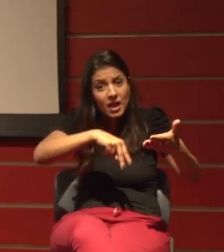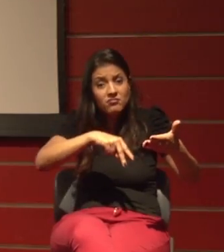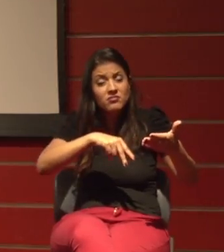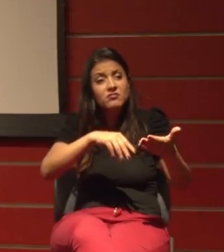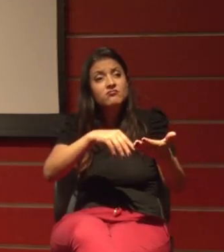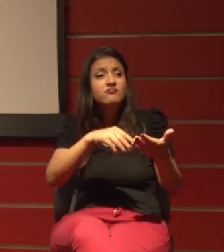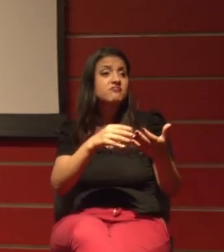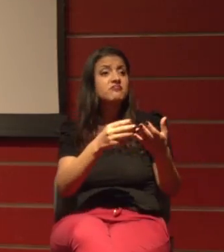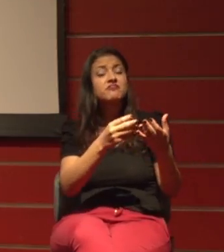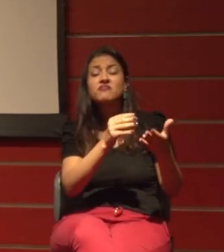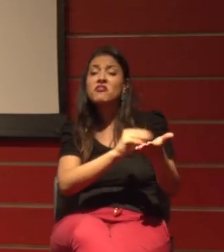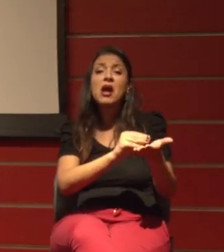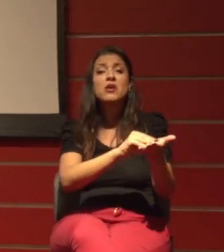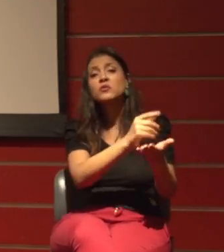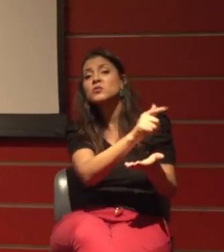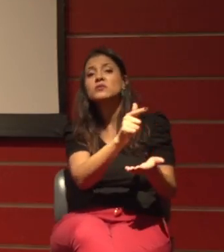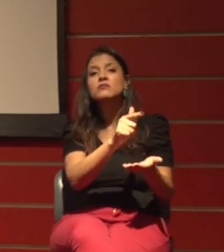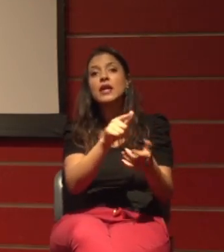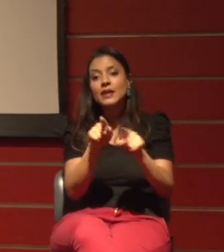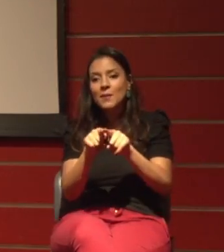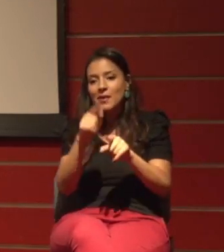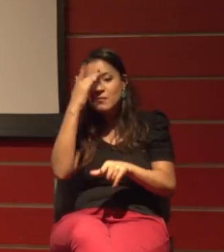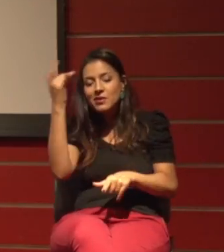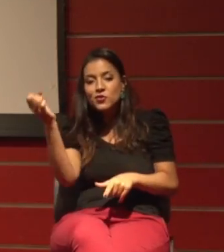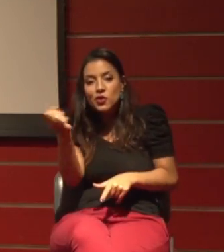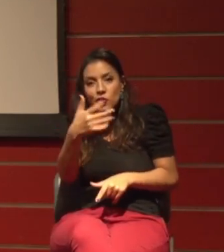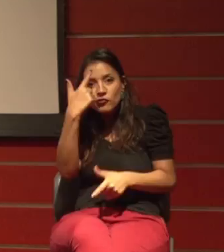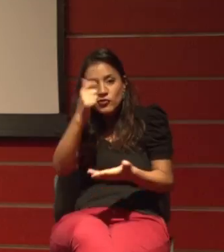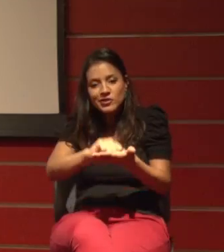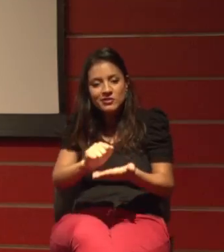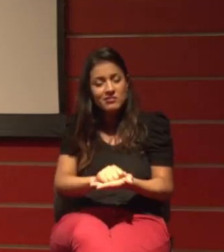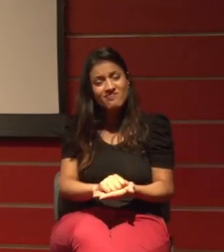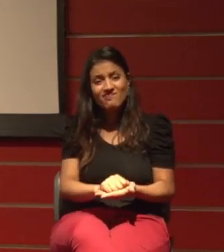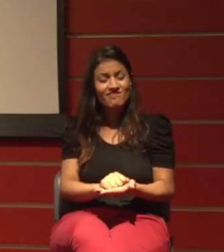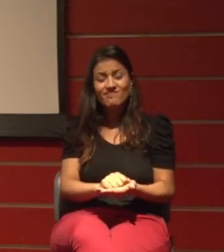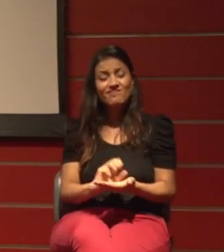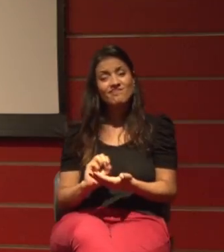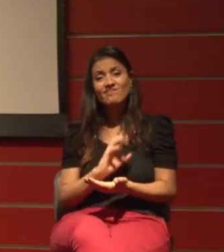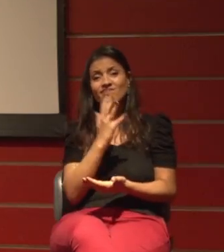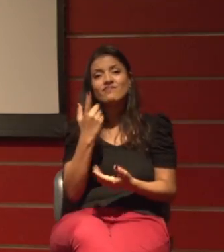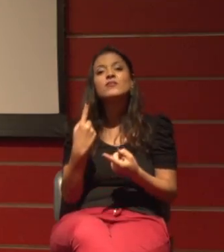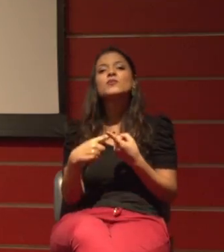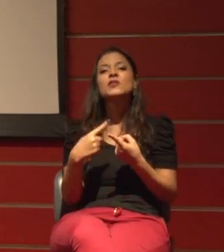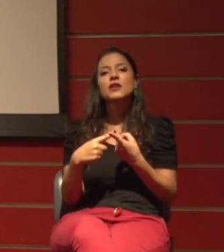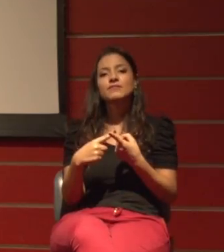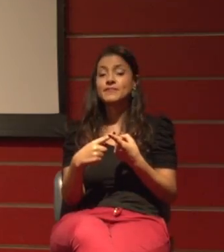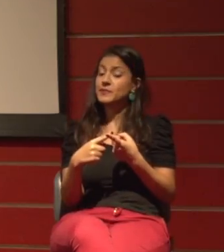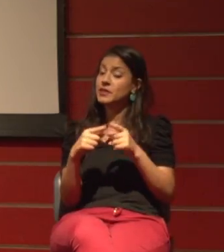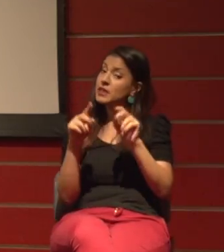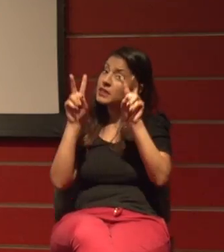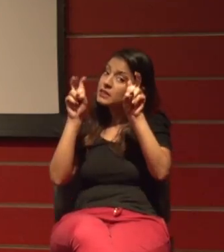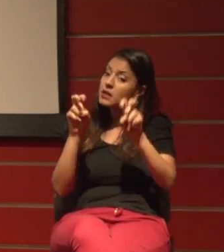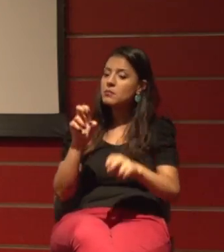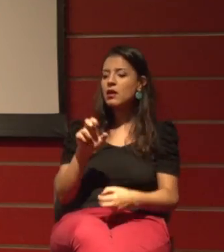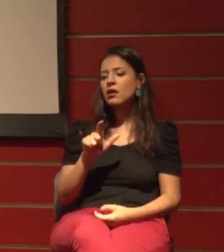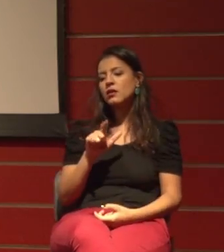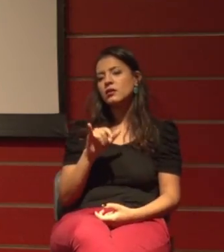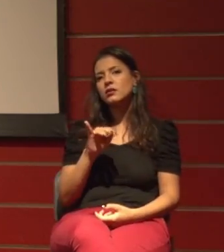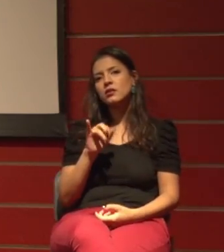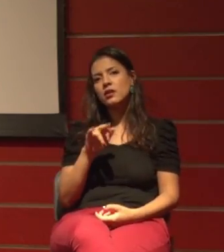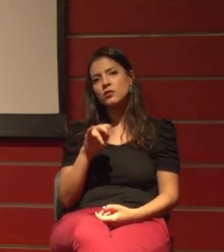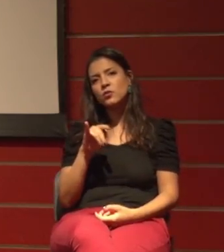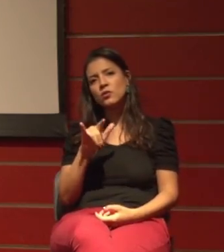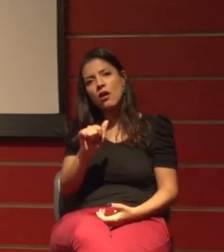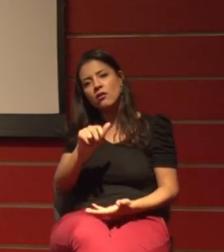escritores né porque a ideia que se tem de literatura é uma ideia distorcida né daquela história classe